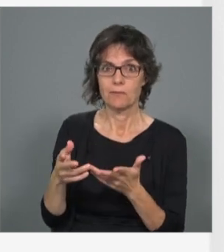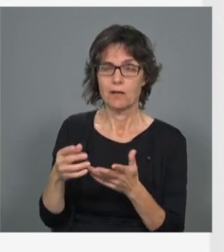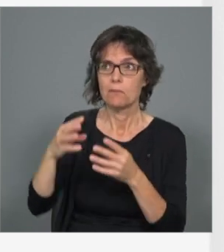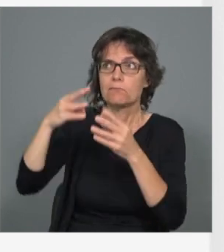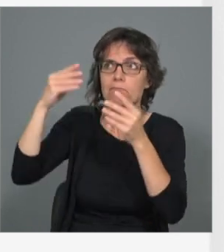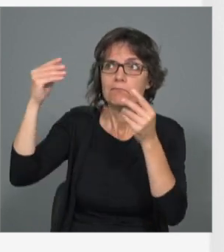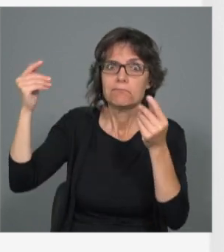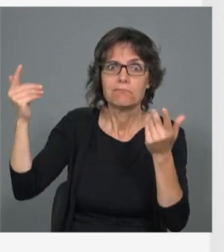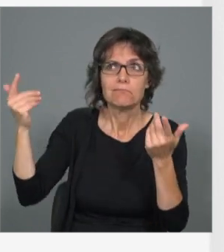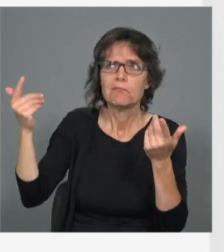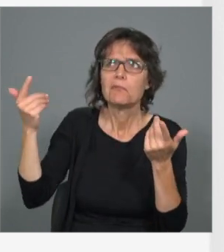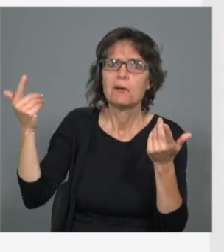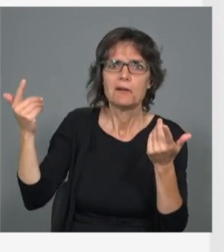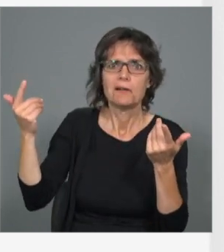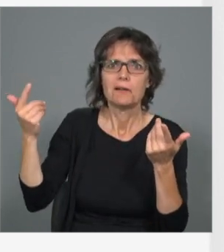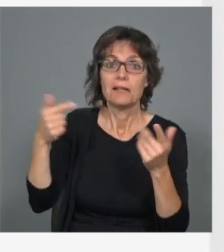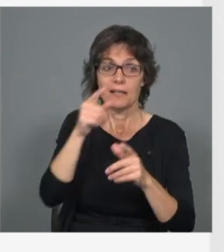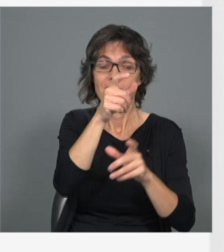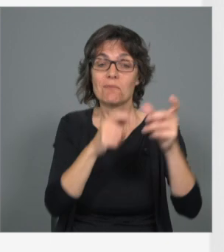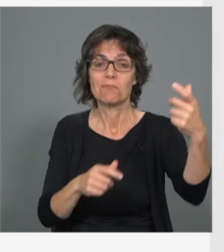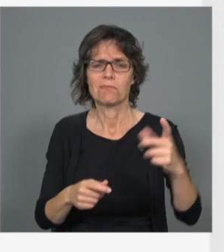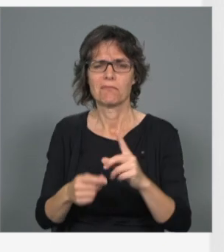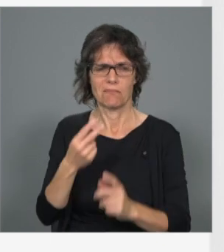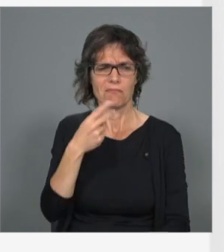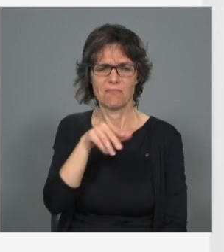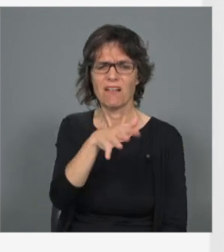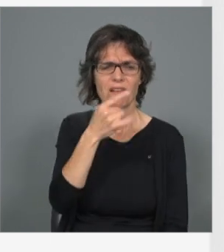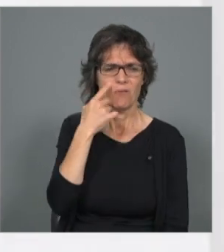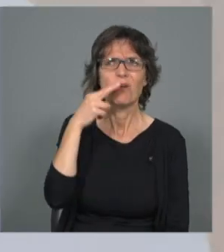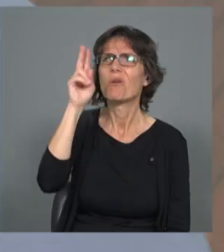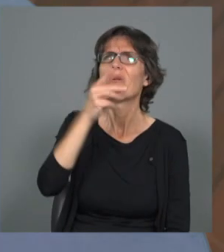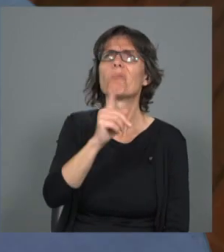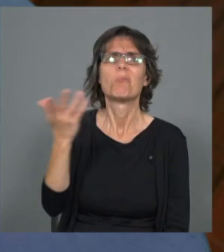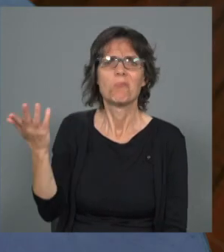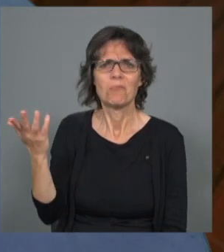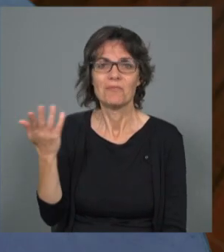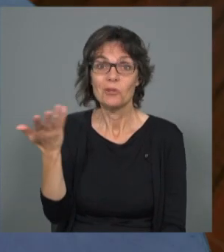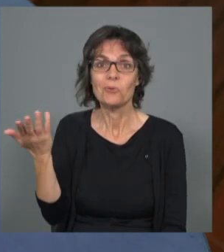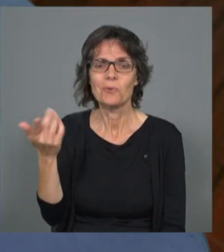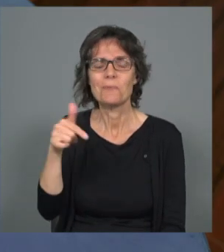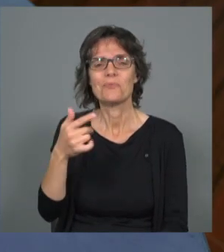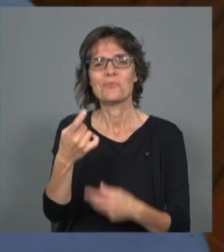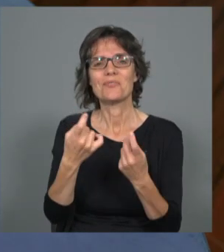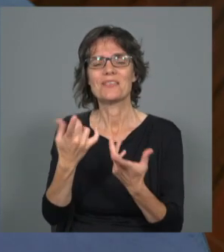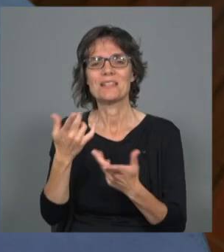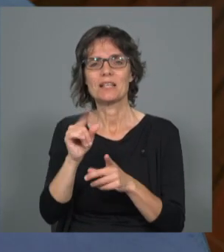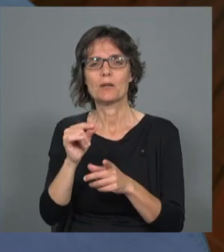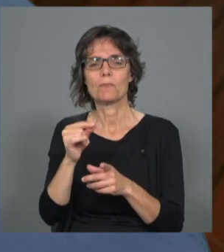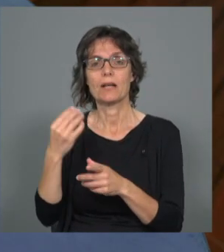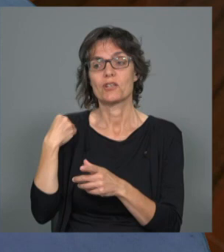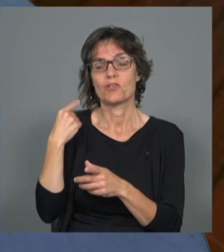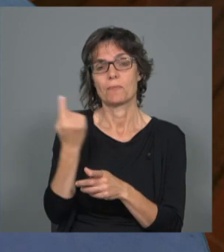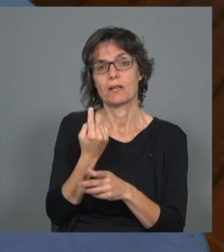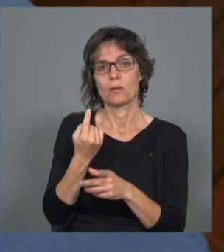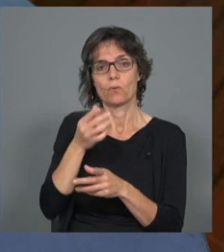desaparecido ou ido, porque estás a olhar para o céu. Há esta necessidade de nos concentrarmos também